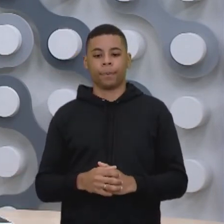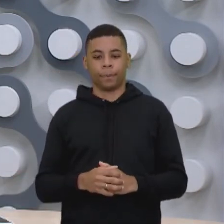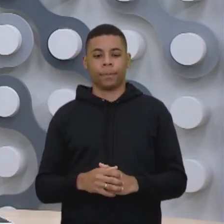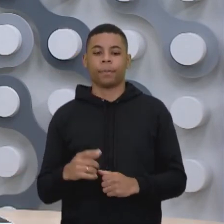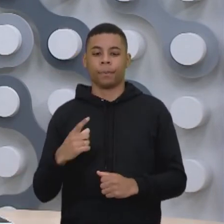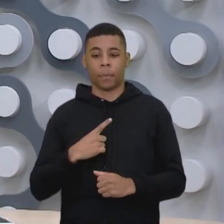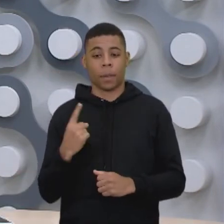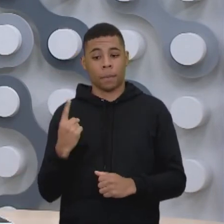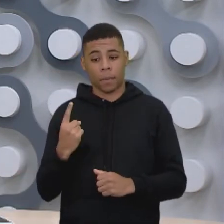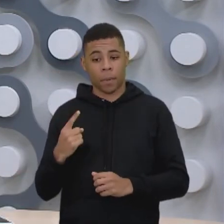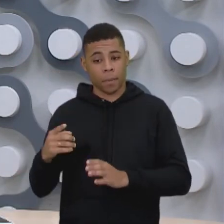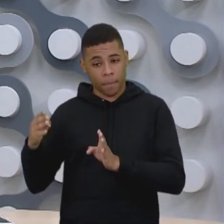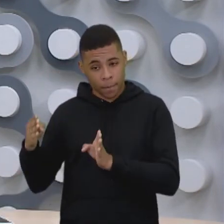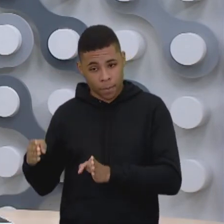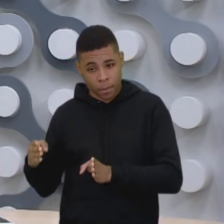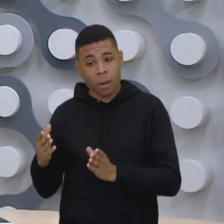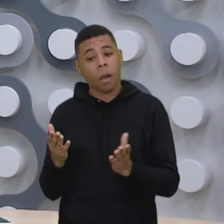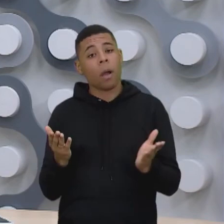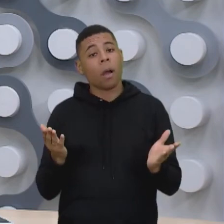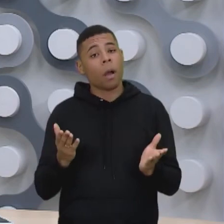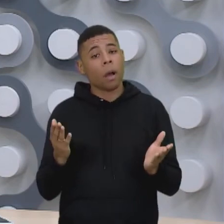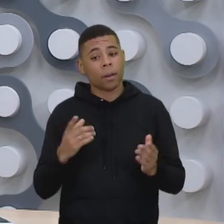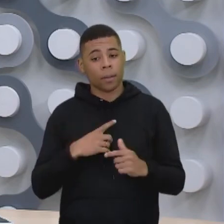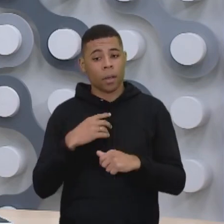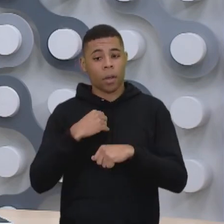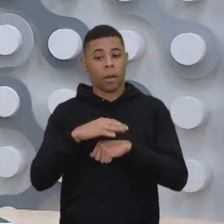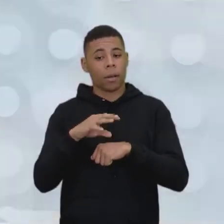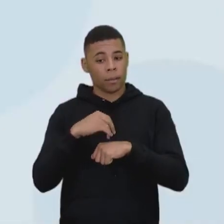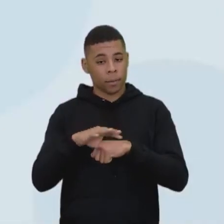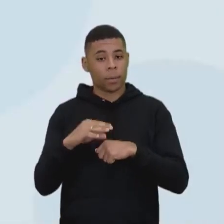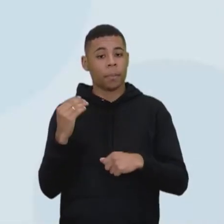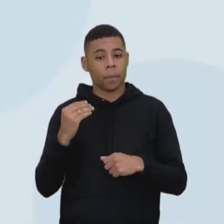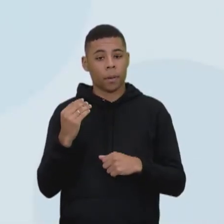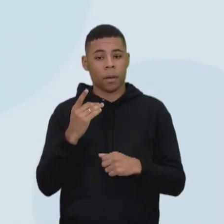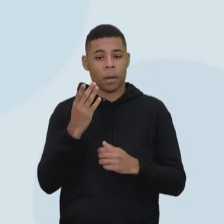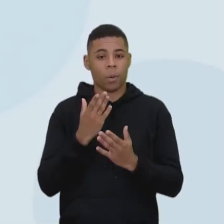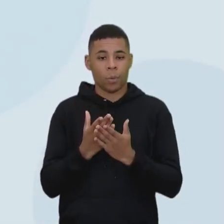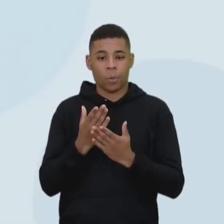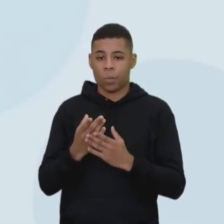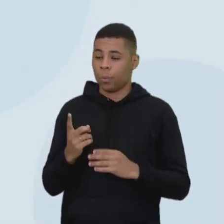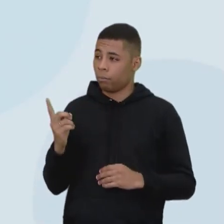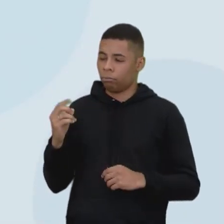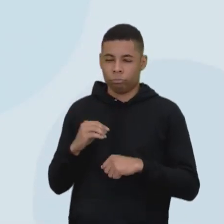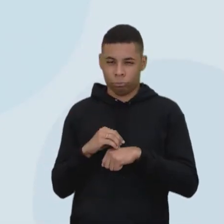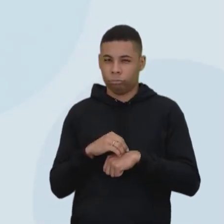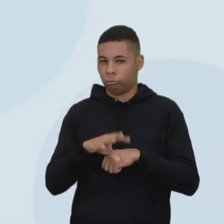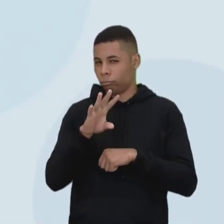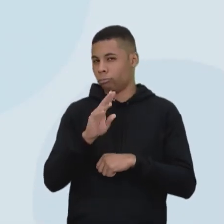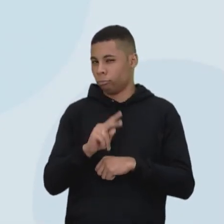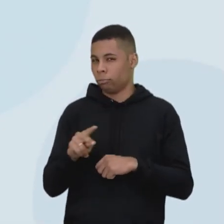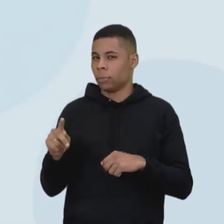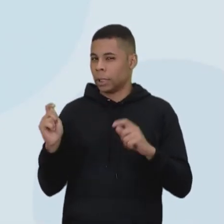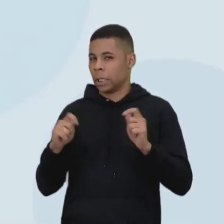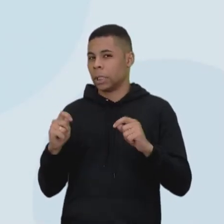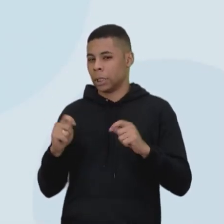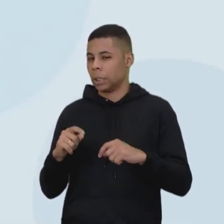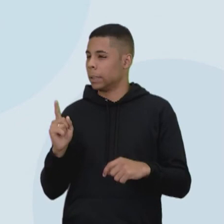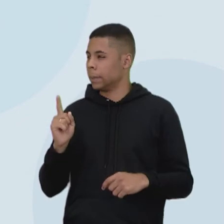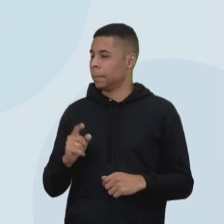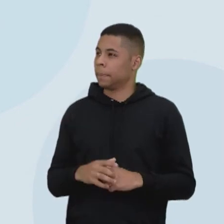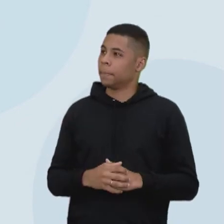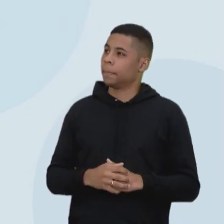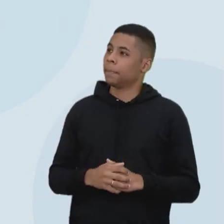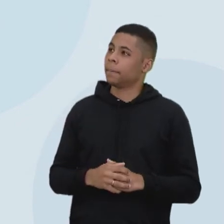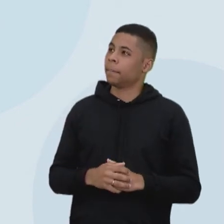primeira parte e agora nós vamos mostrar aí para vocês a orientação para o aluno aí, né? Como sugestão para o professor estar trabalhando aí